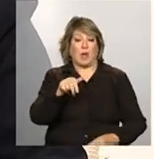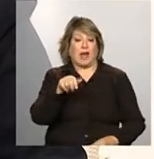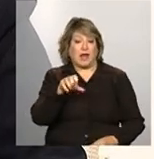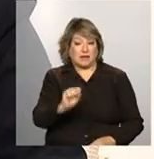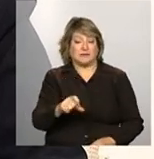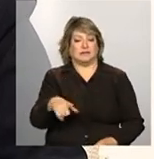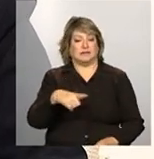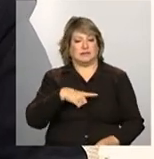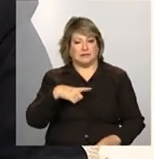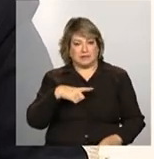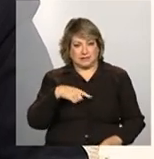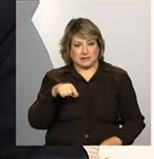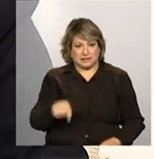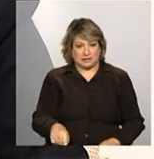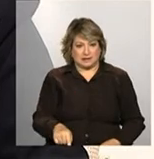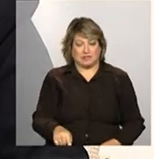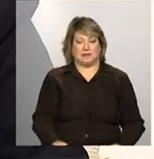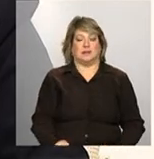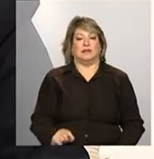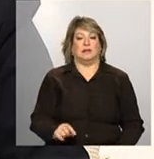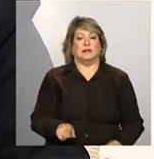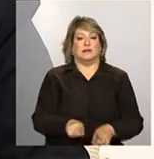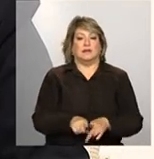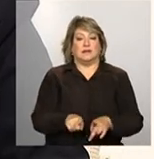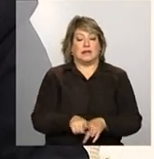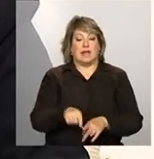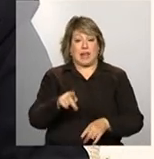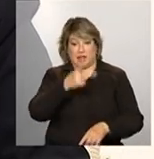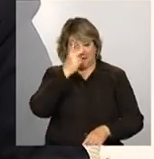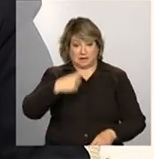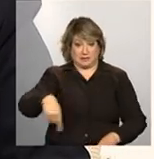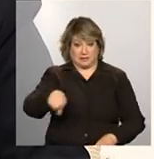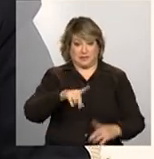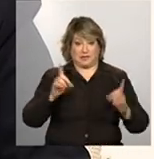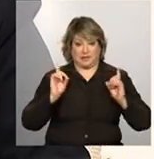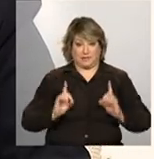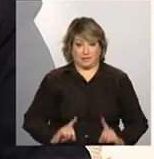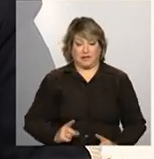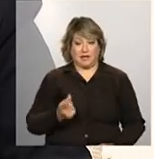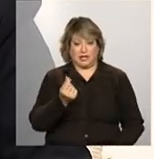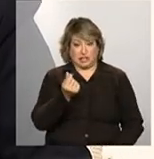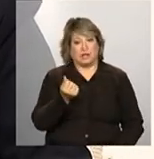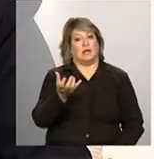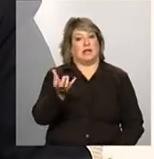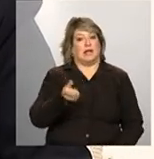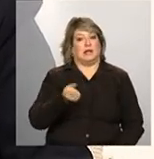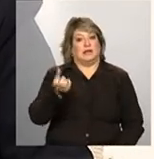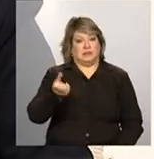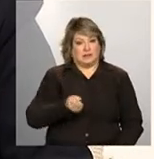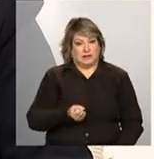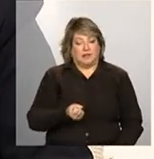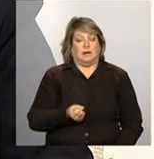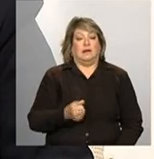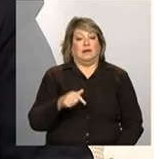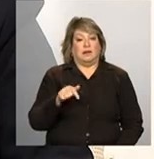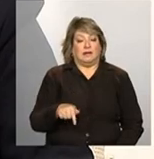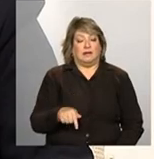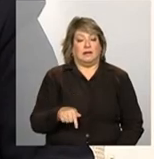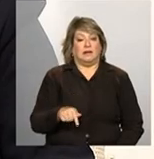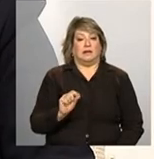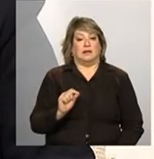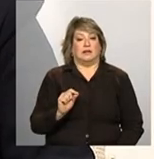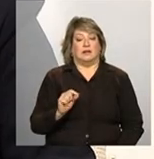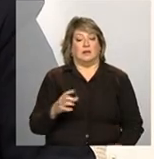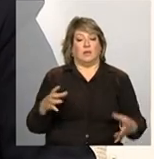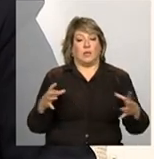Único de Assistência Social, este público que recebe o benefício foi colocado como um